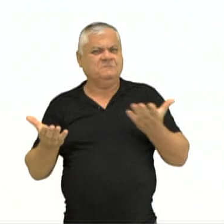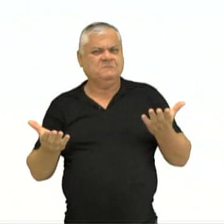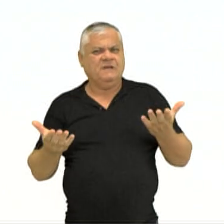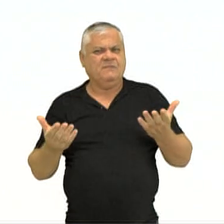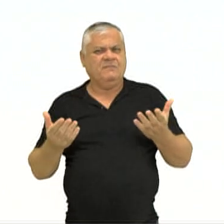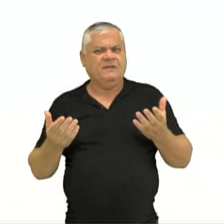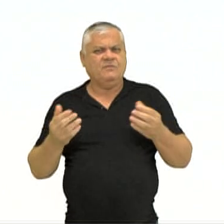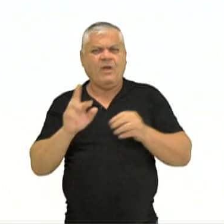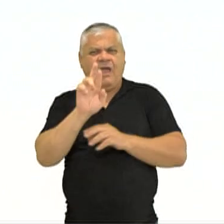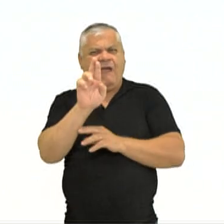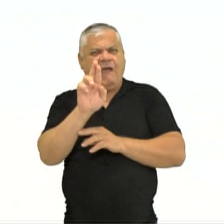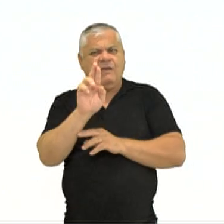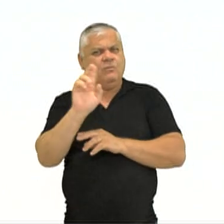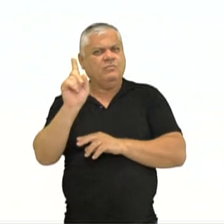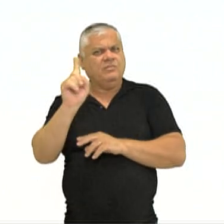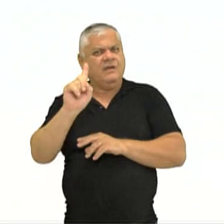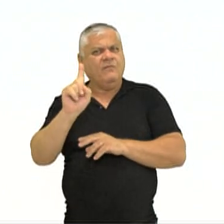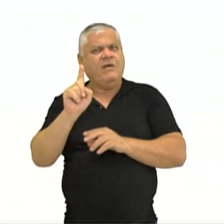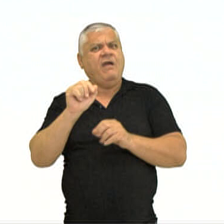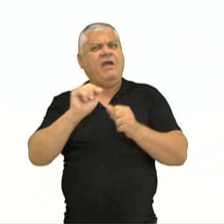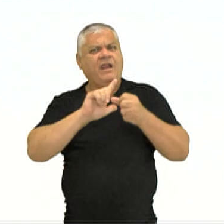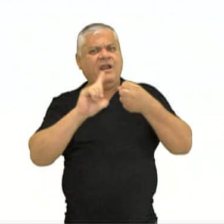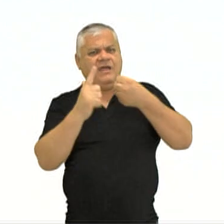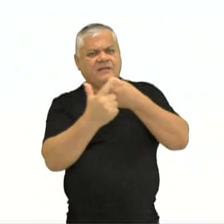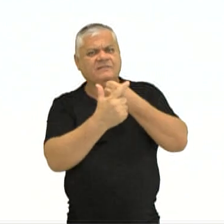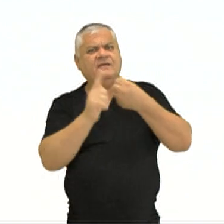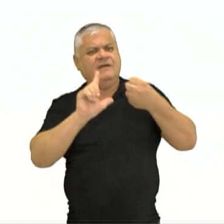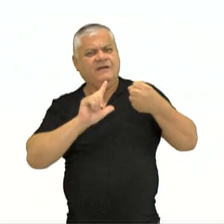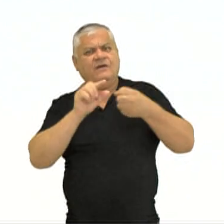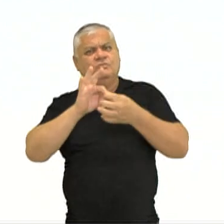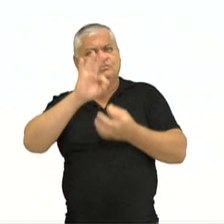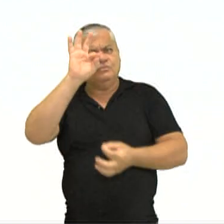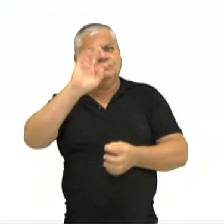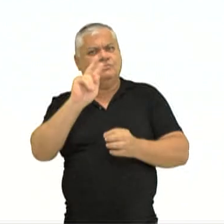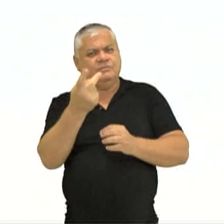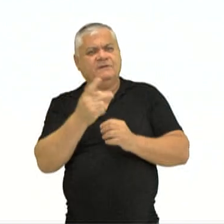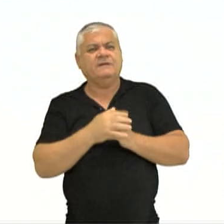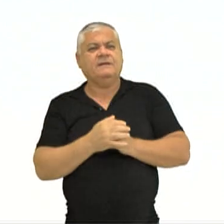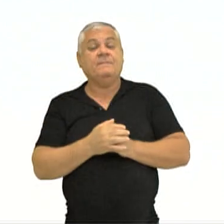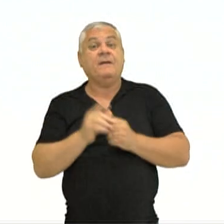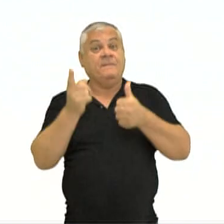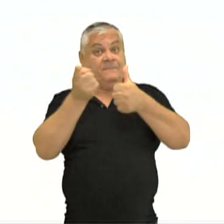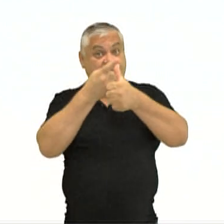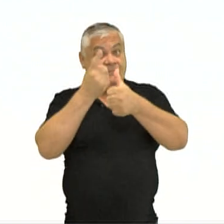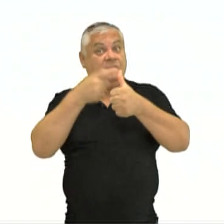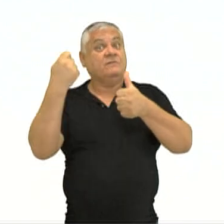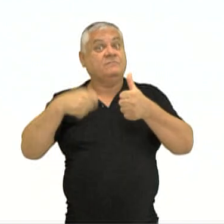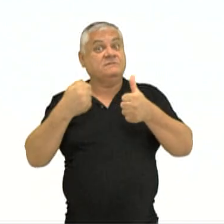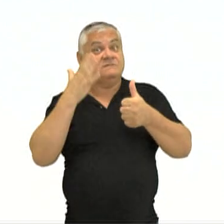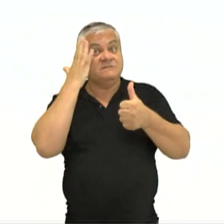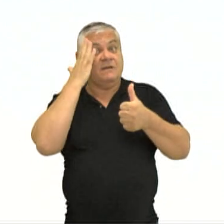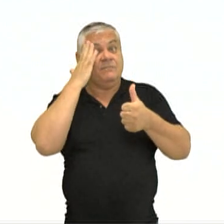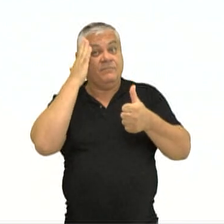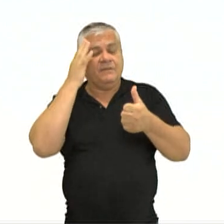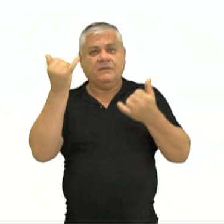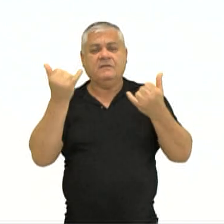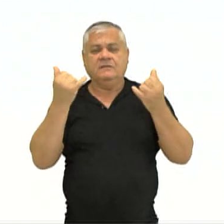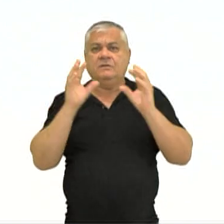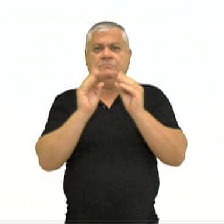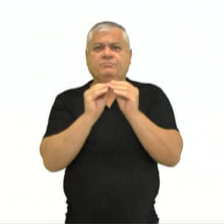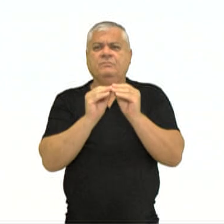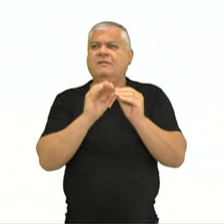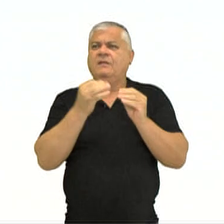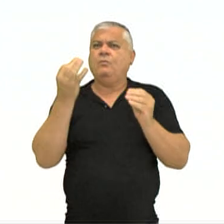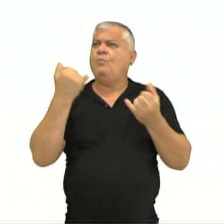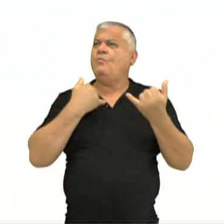o raio, estava querendo saber o quê? A área, no caso, a altura. Mas, primeiro, eu já consegui um dado que eu não tinha, né?